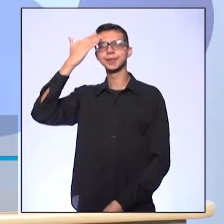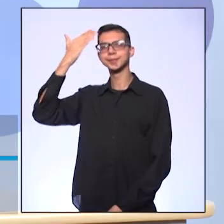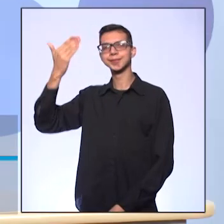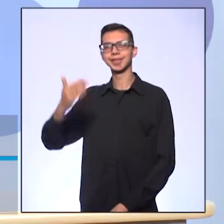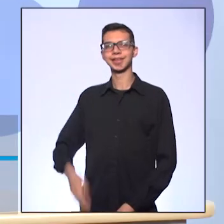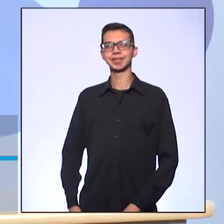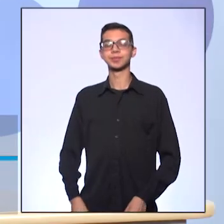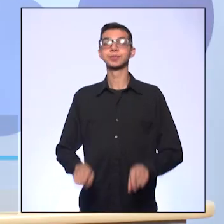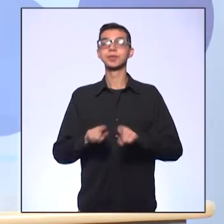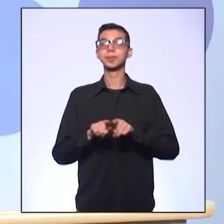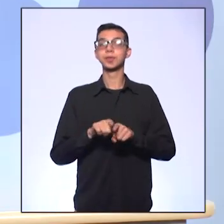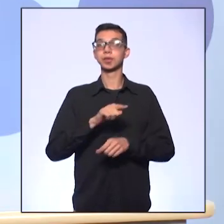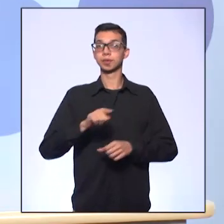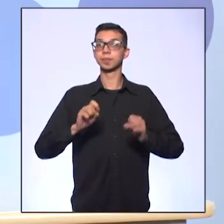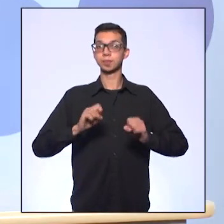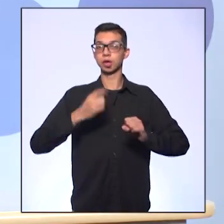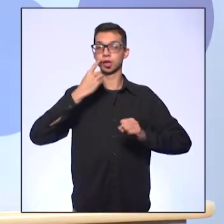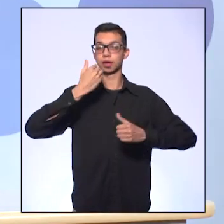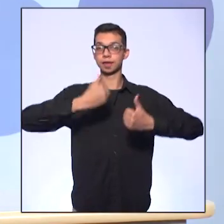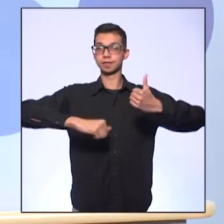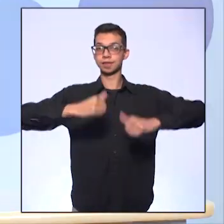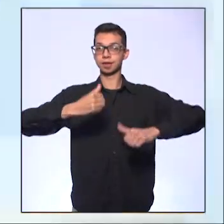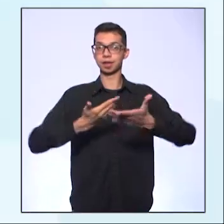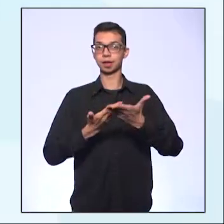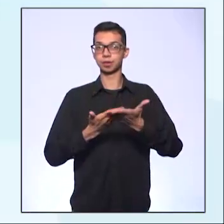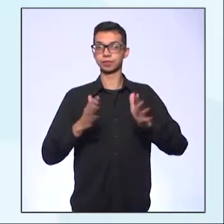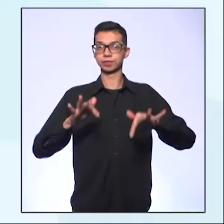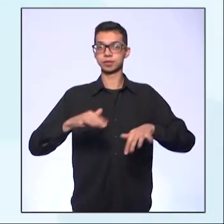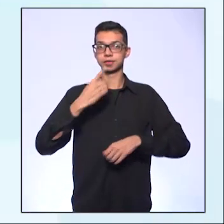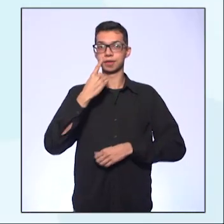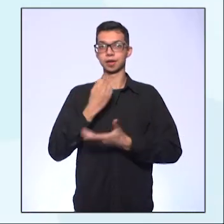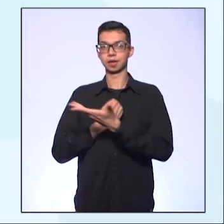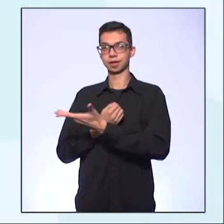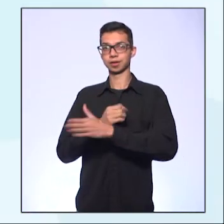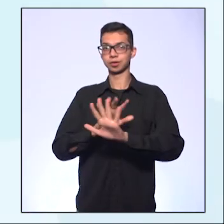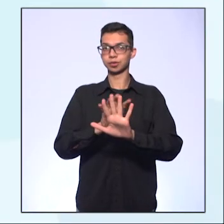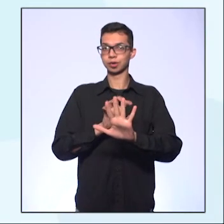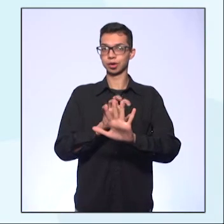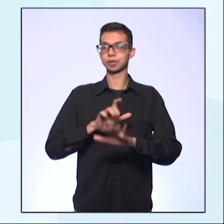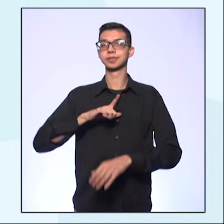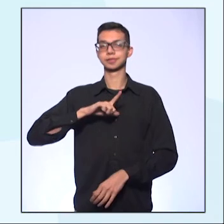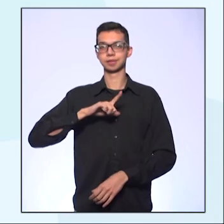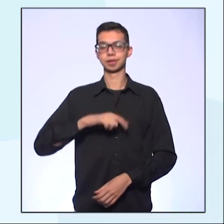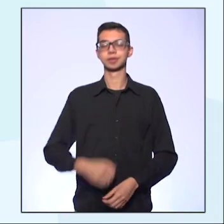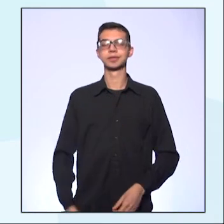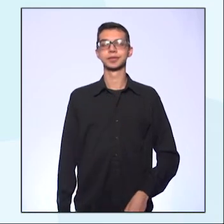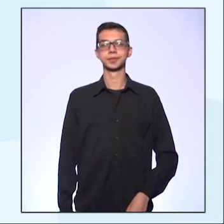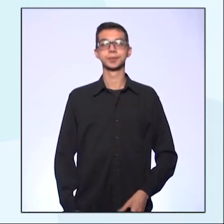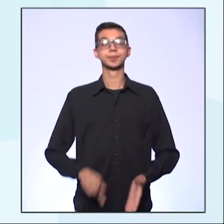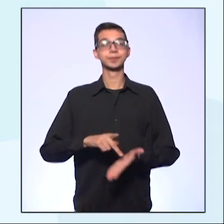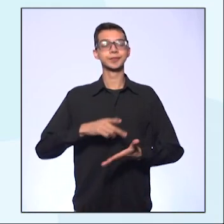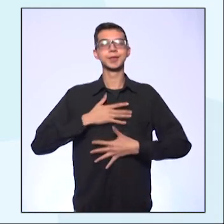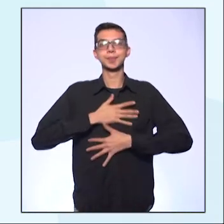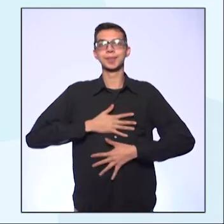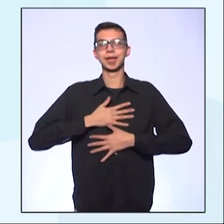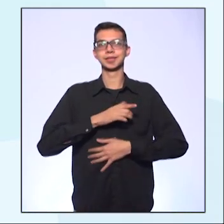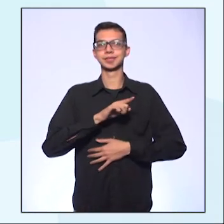E avalie a aula aí ao final. Não se esqueça de avaliar a nossa aula também. Temos essa nova ferramenta. Será um prazer contar com a